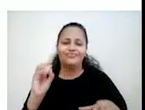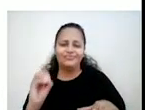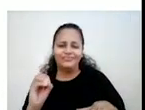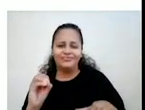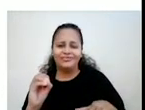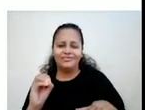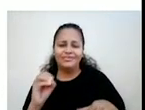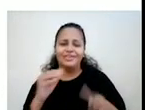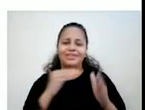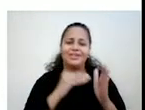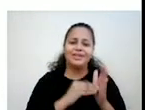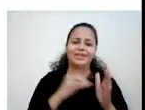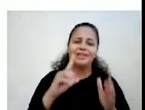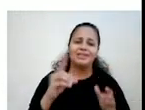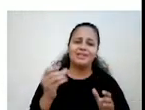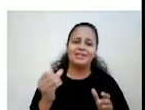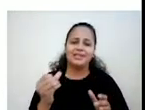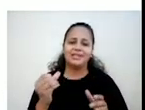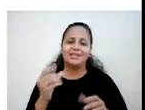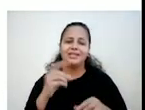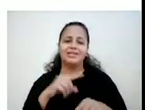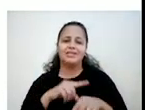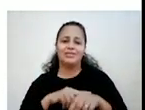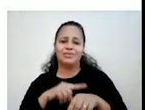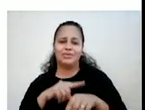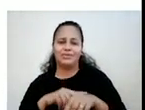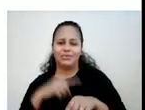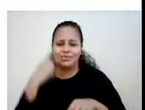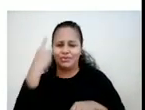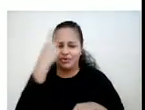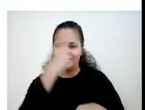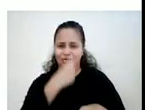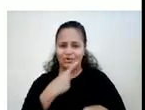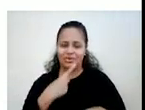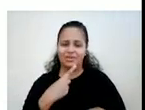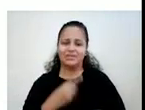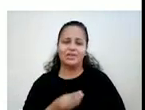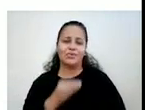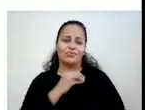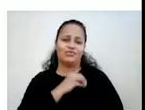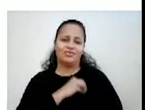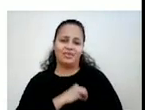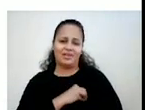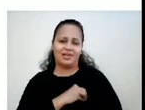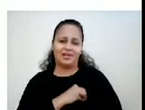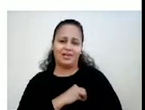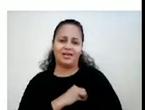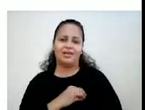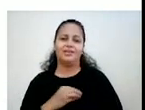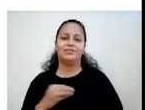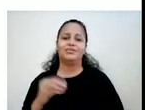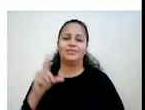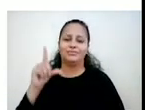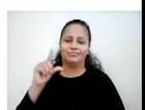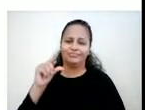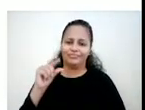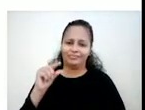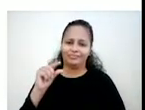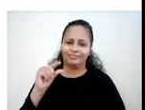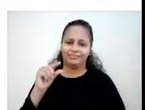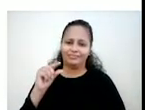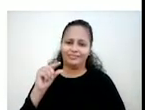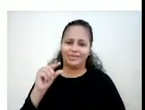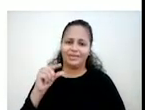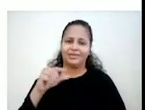a 16 horas. Os salários eram baixos, os operários recebiam multas